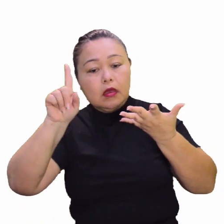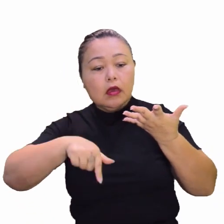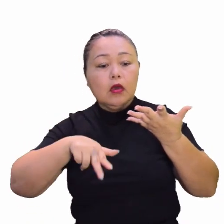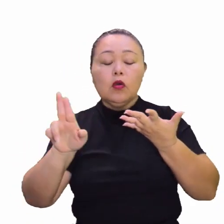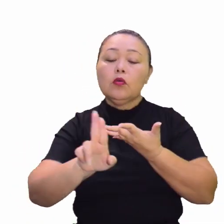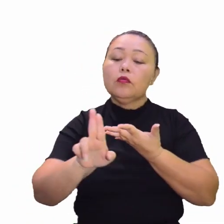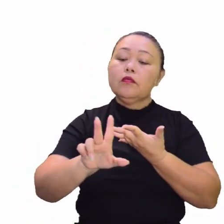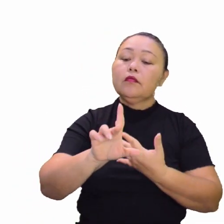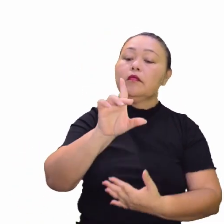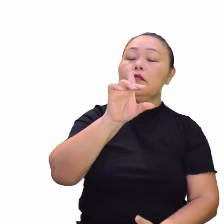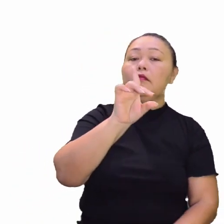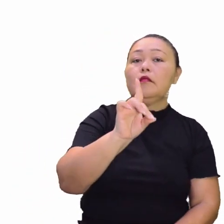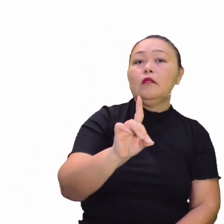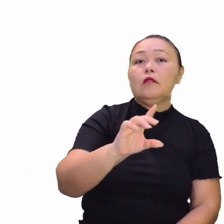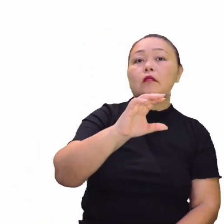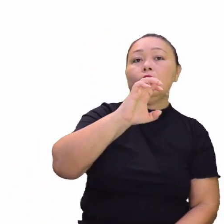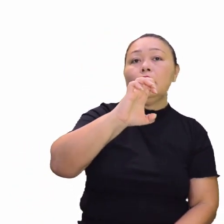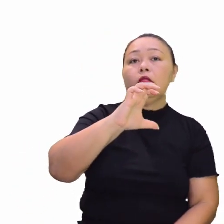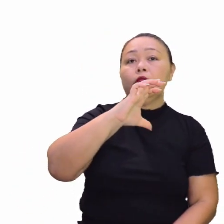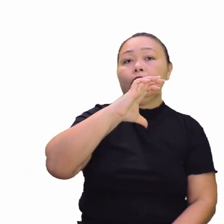a denominação